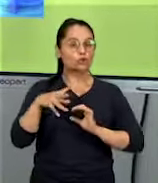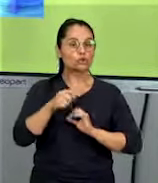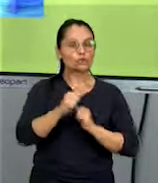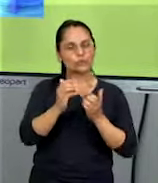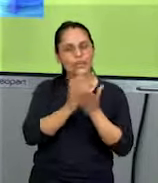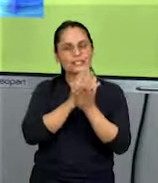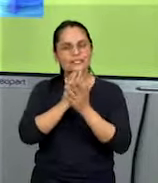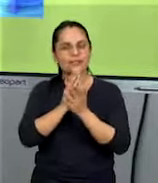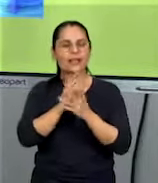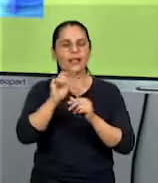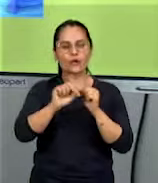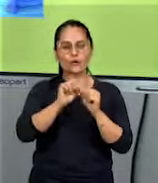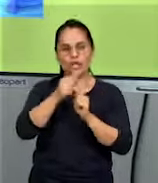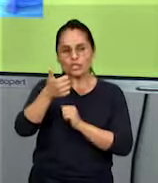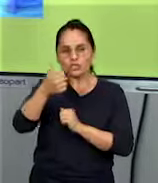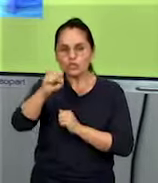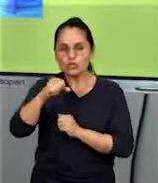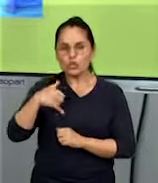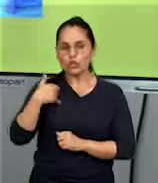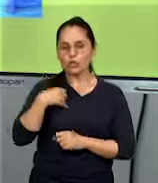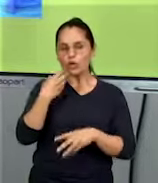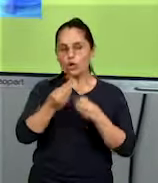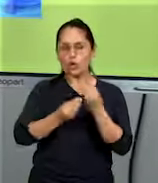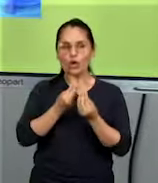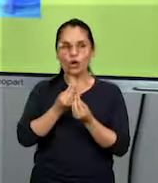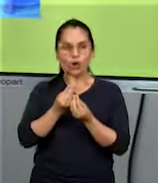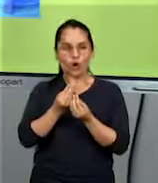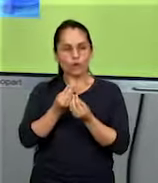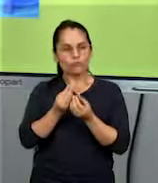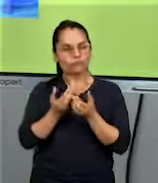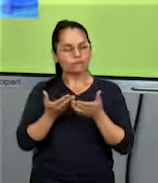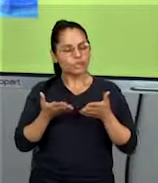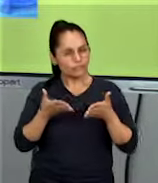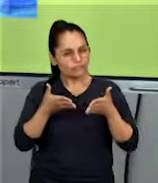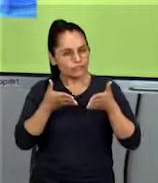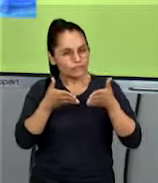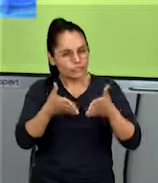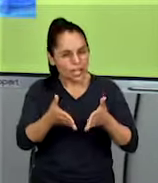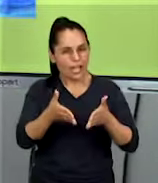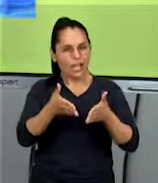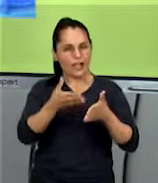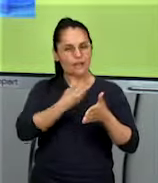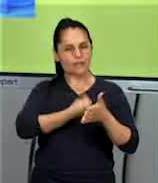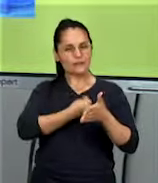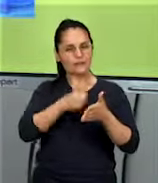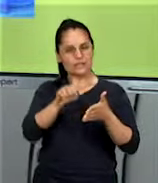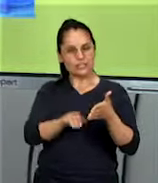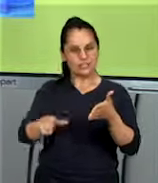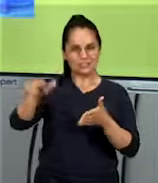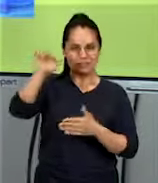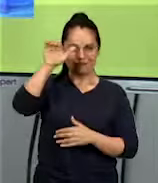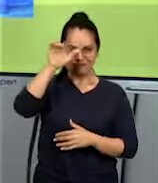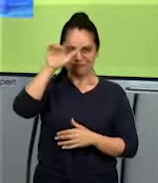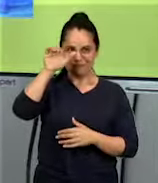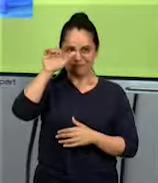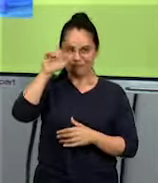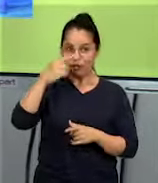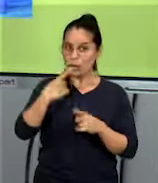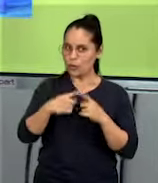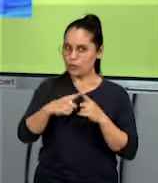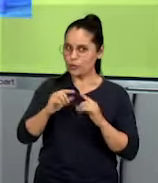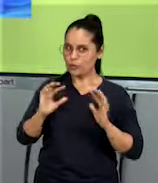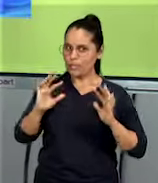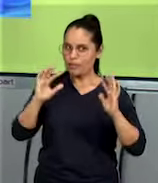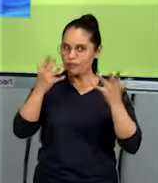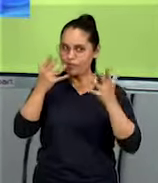é comemorado nos 18 anos como uma chegada à vida adulta. Por que a festa